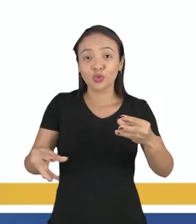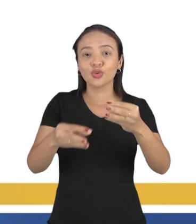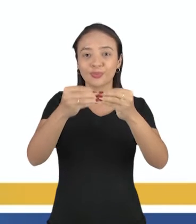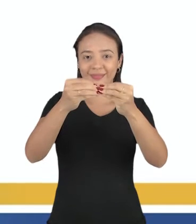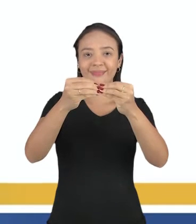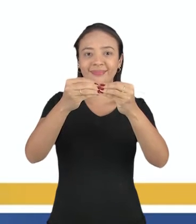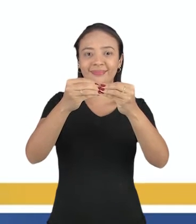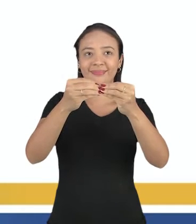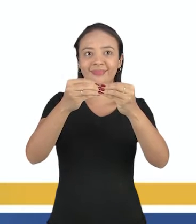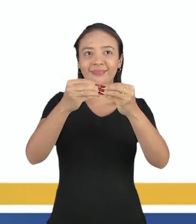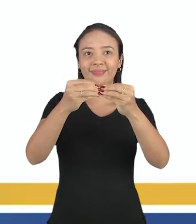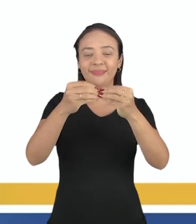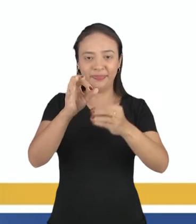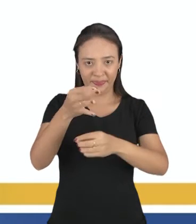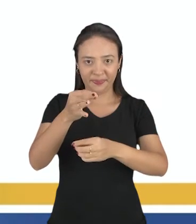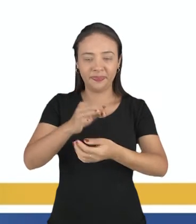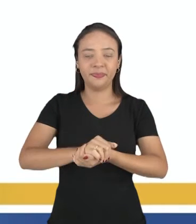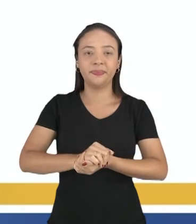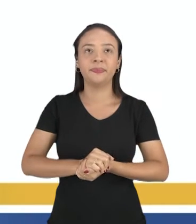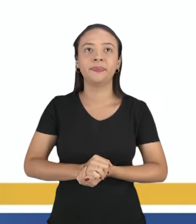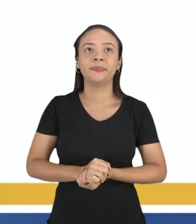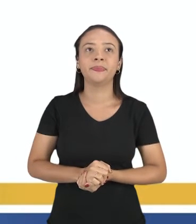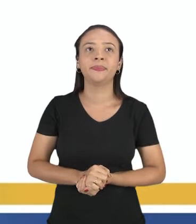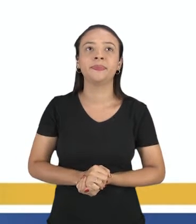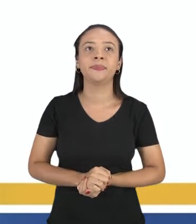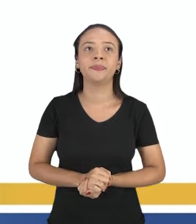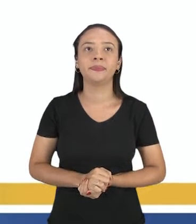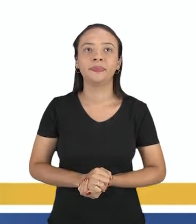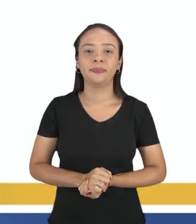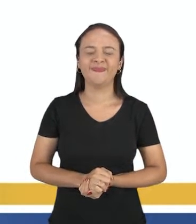abreviada, certo?